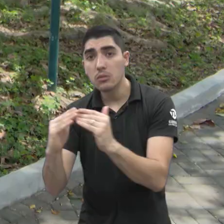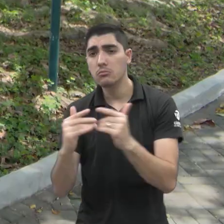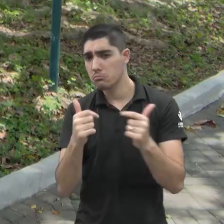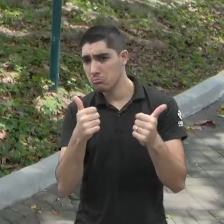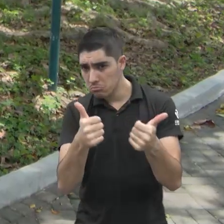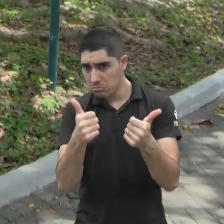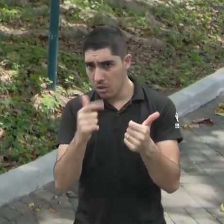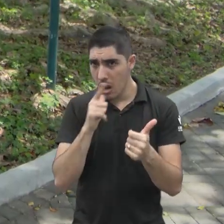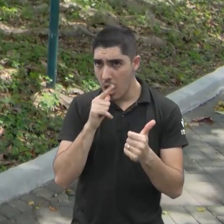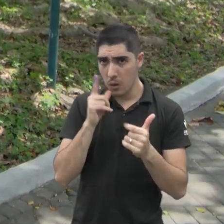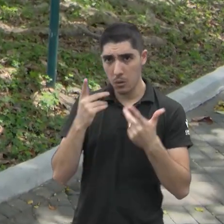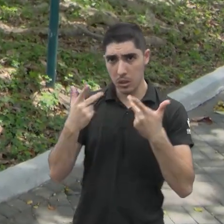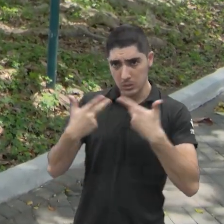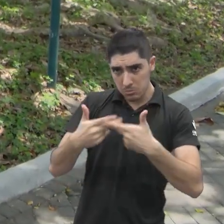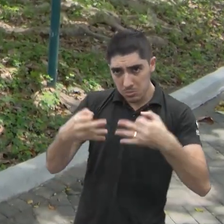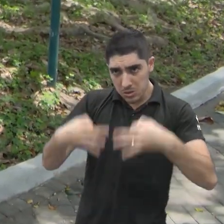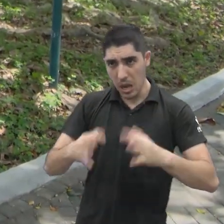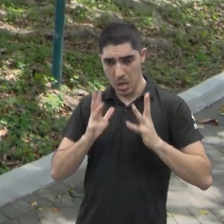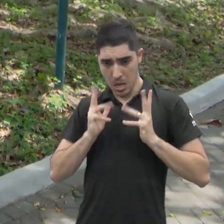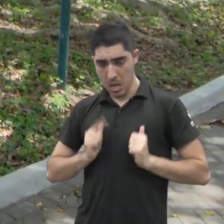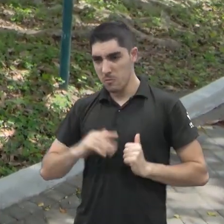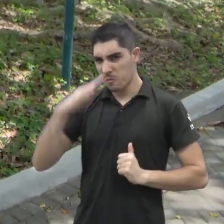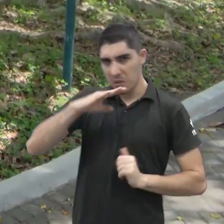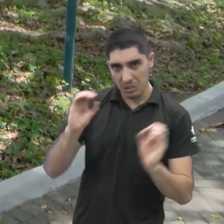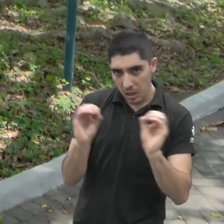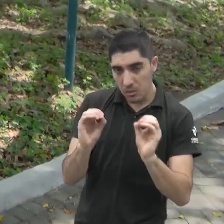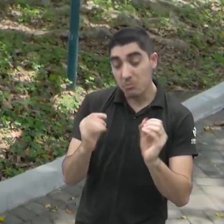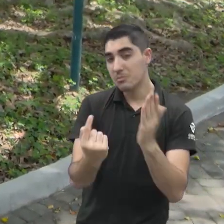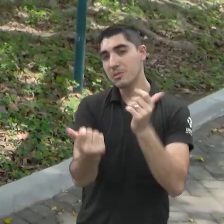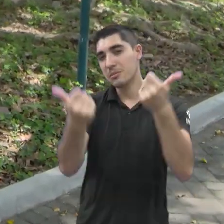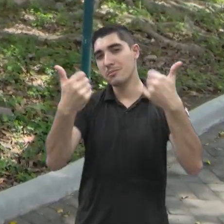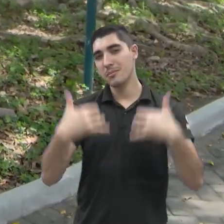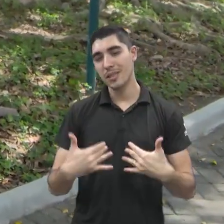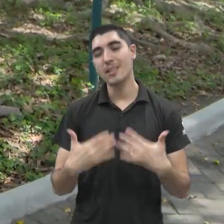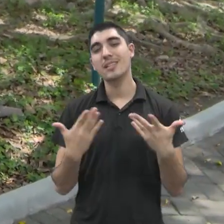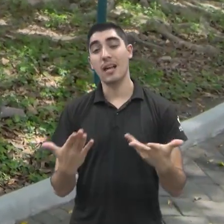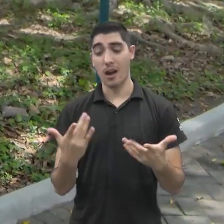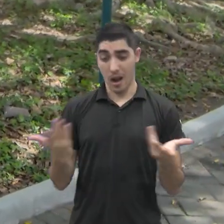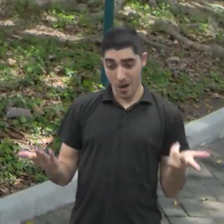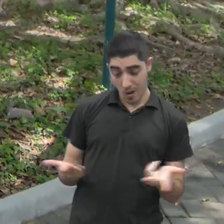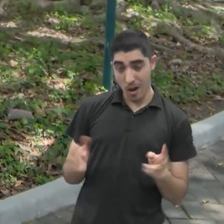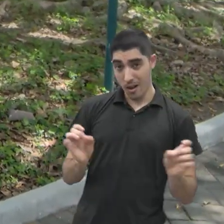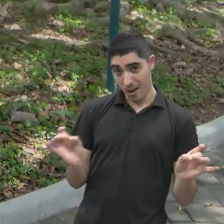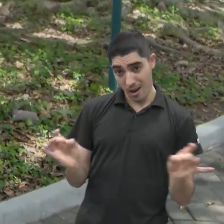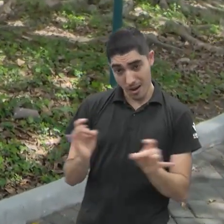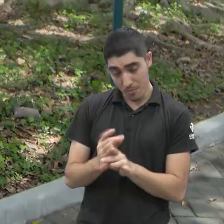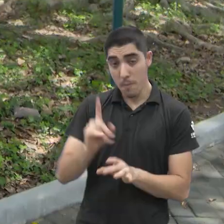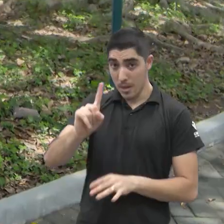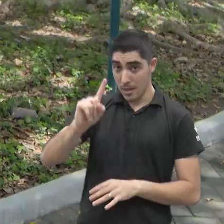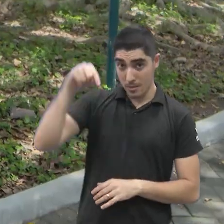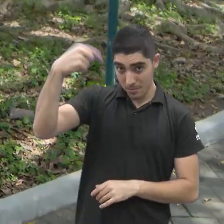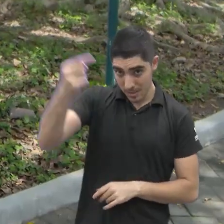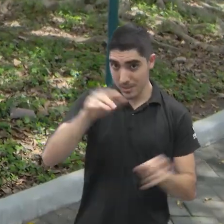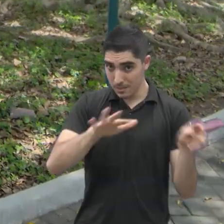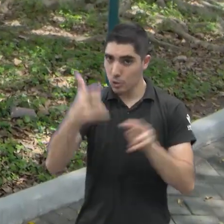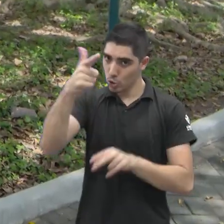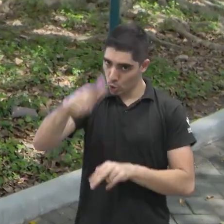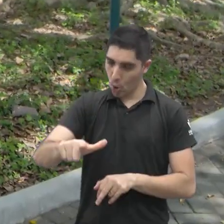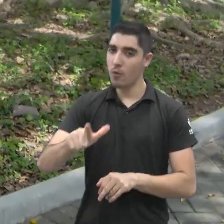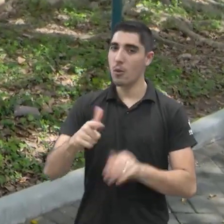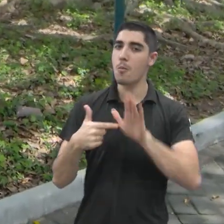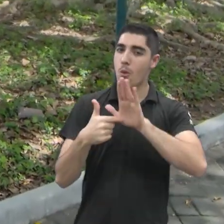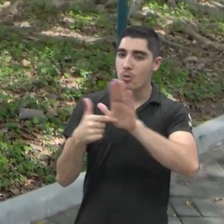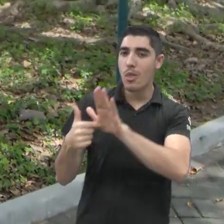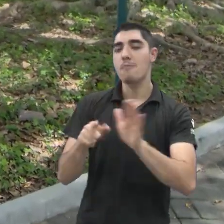recebendo água de qualidade, sem cor, sem cheiro? Como que tá? Conta pra gente. Eu vou ficando por aqui, na semana que vem tem mais Tá na Rua, com outro tema que é de